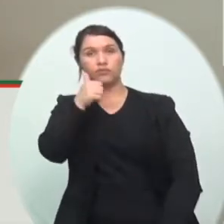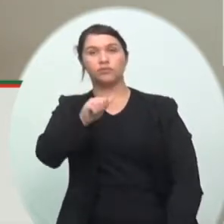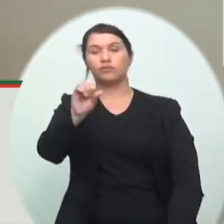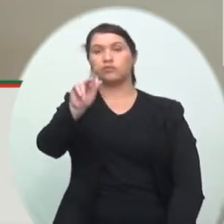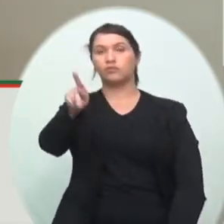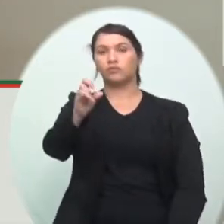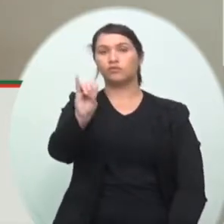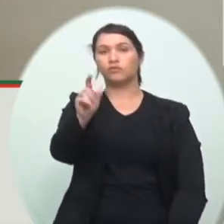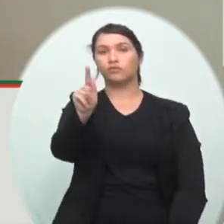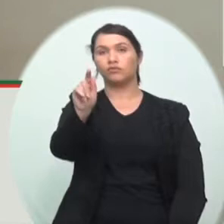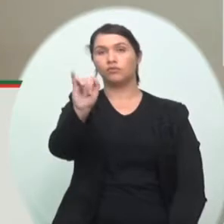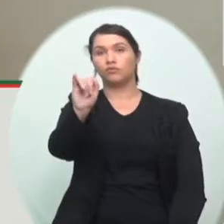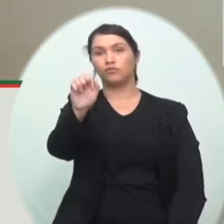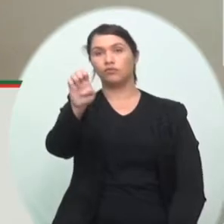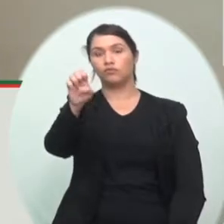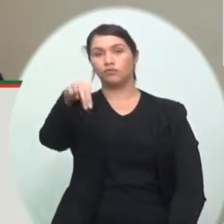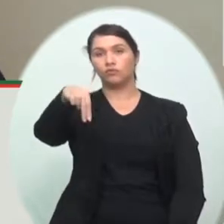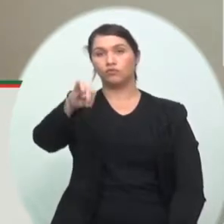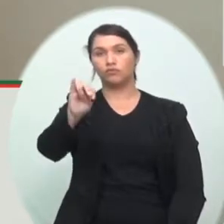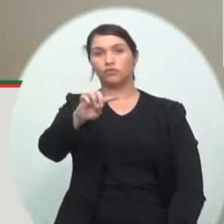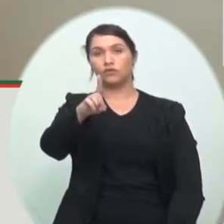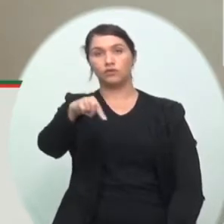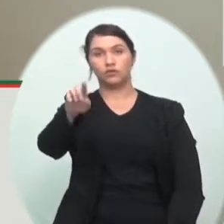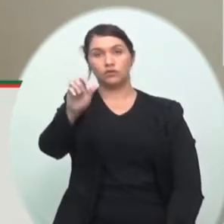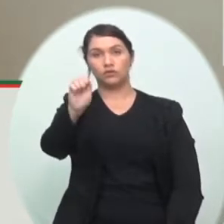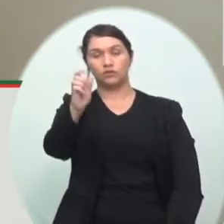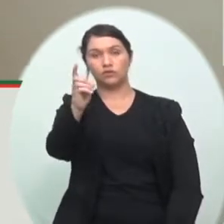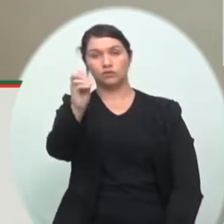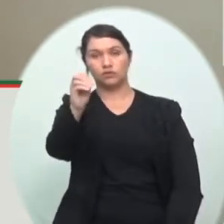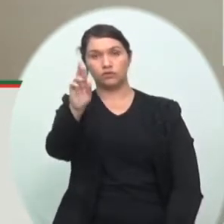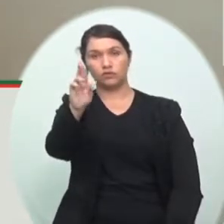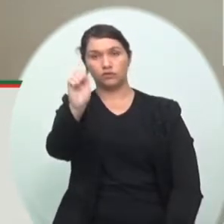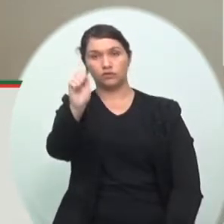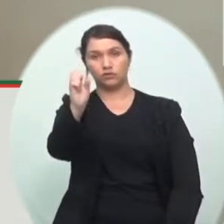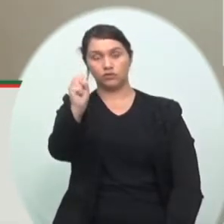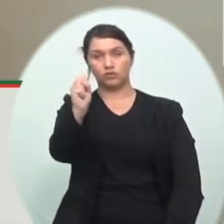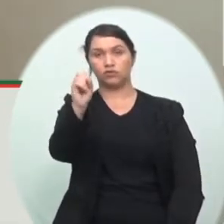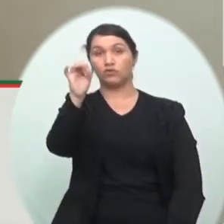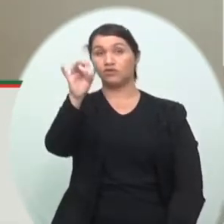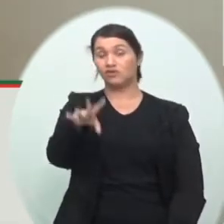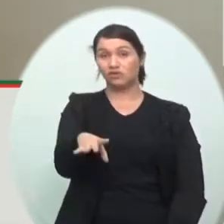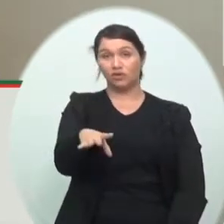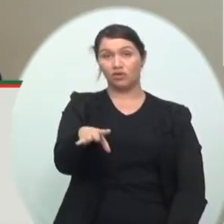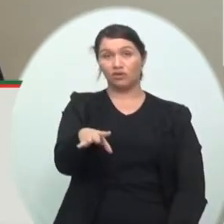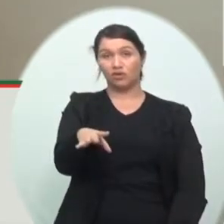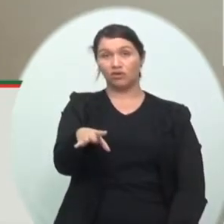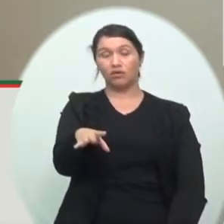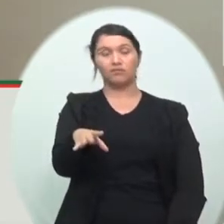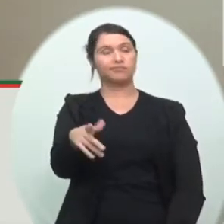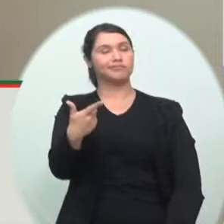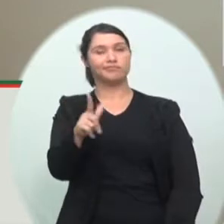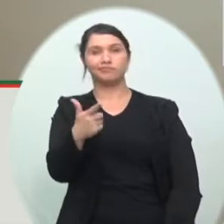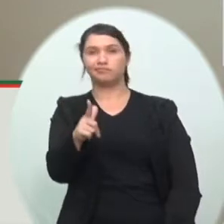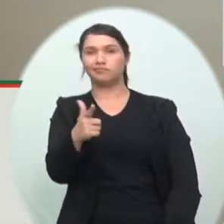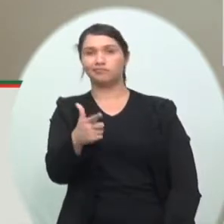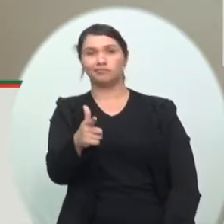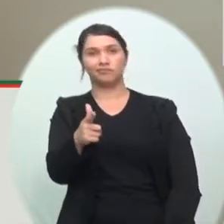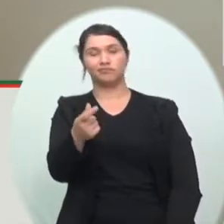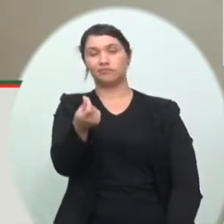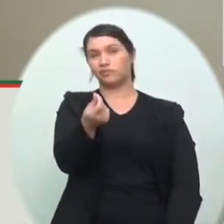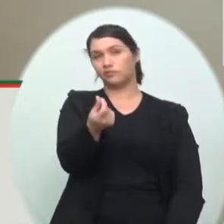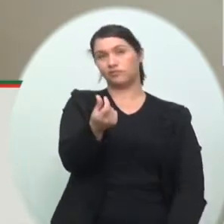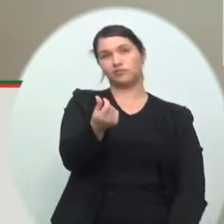são contempladas, não têm incentivo do valor do PEMAC, um valor que vem do Ministério da Saúde,